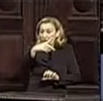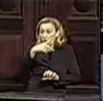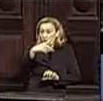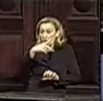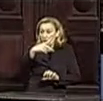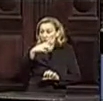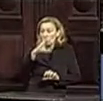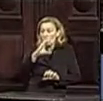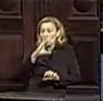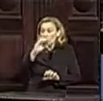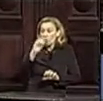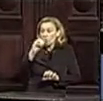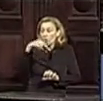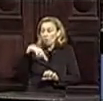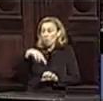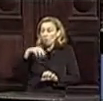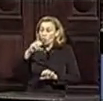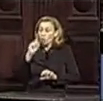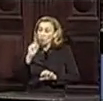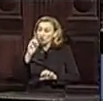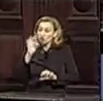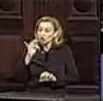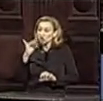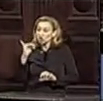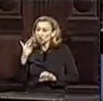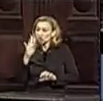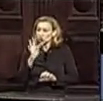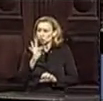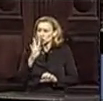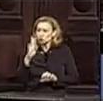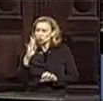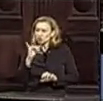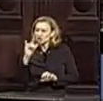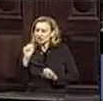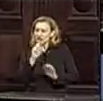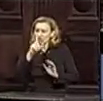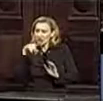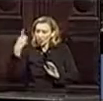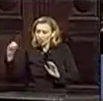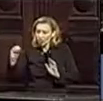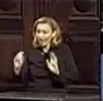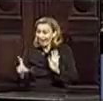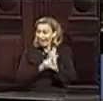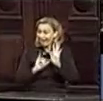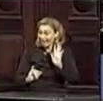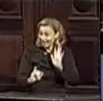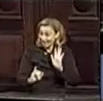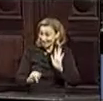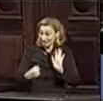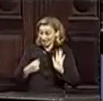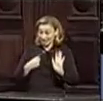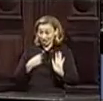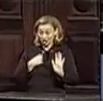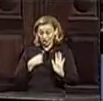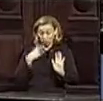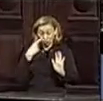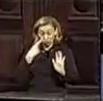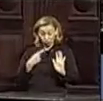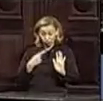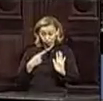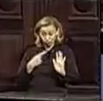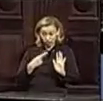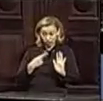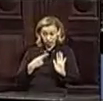Constituição de 5 de outubro de 88, da qual eu sou um dos signatários, que